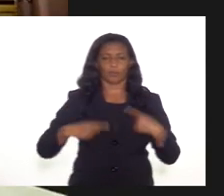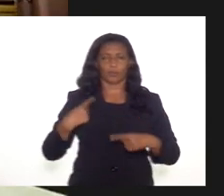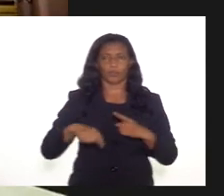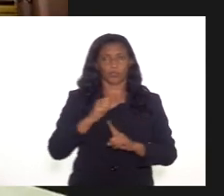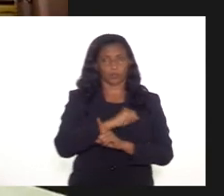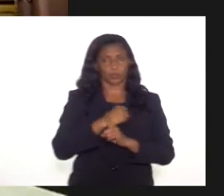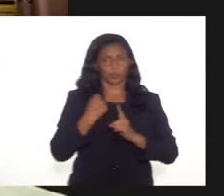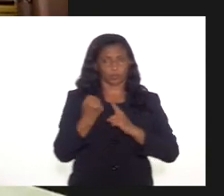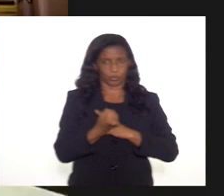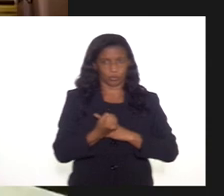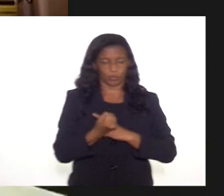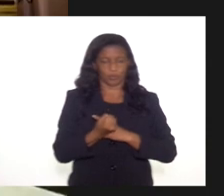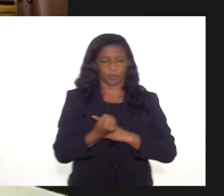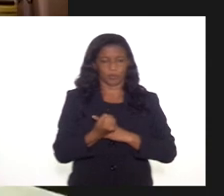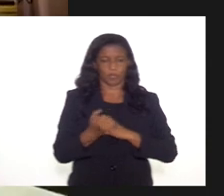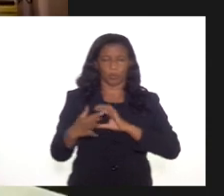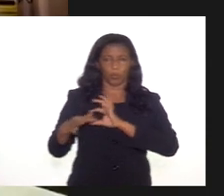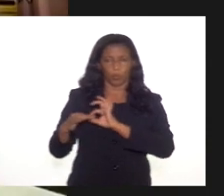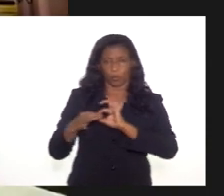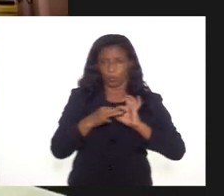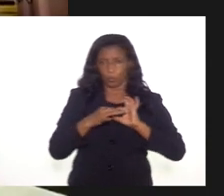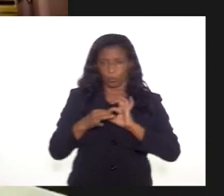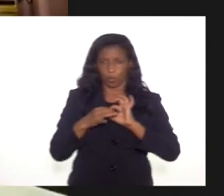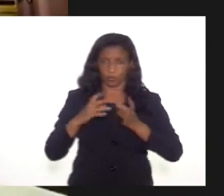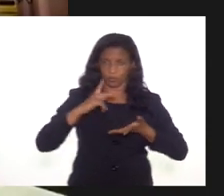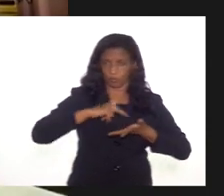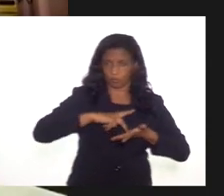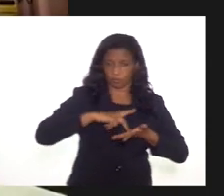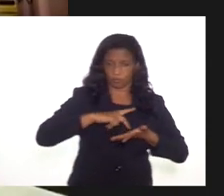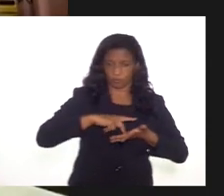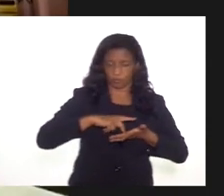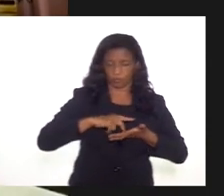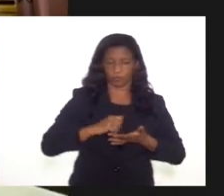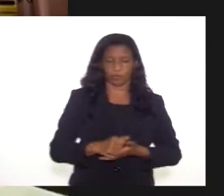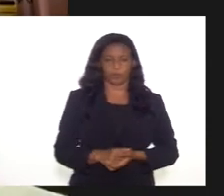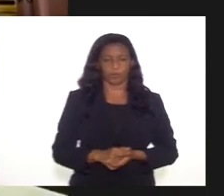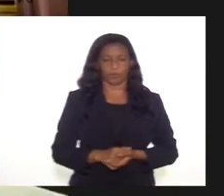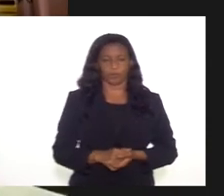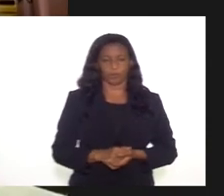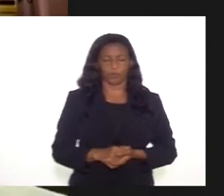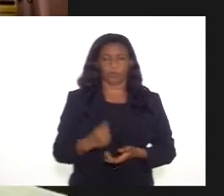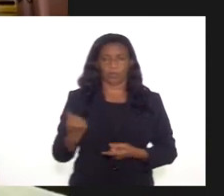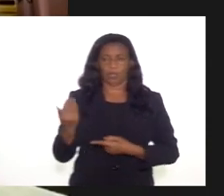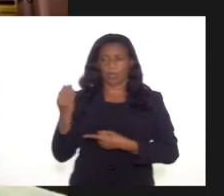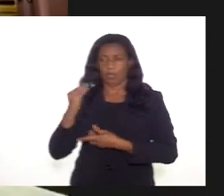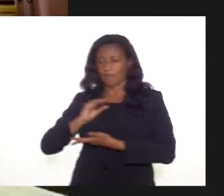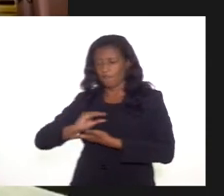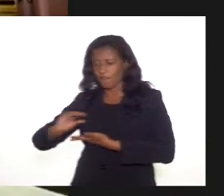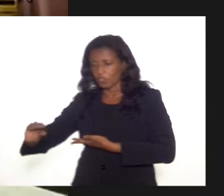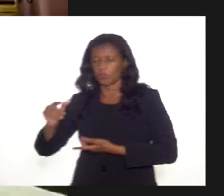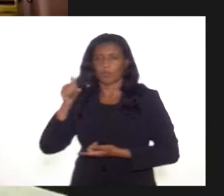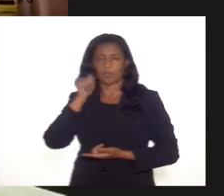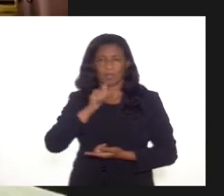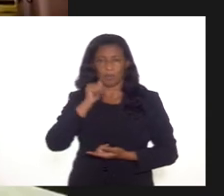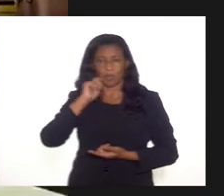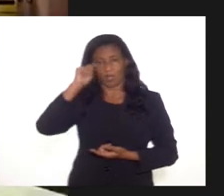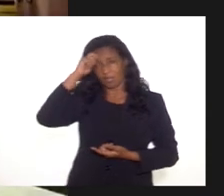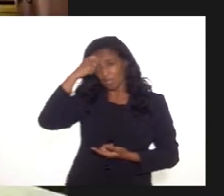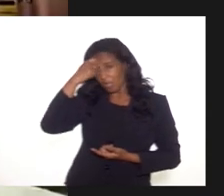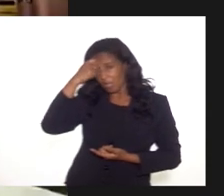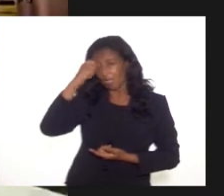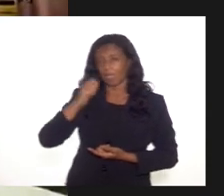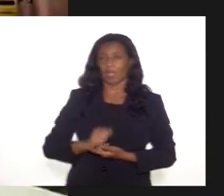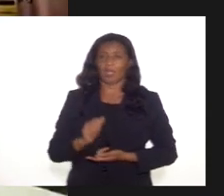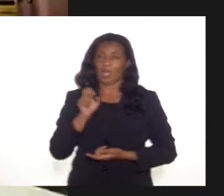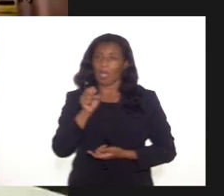sociais costuradas às realidades, ou seja, investimentos nas mulheres, nas mulheres negras, na